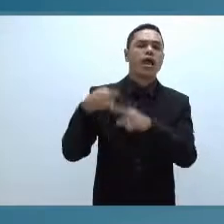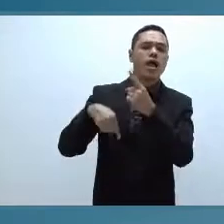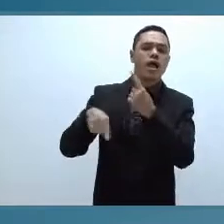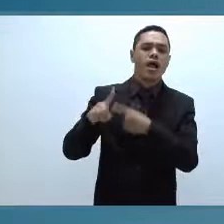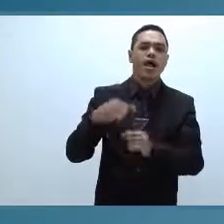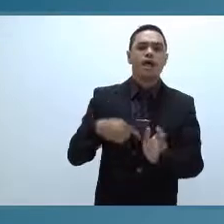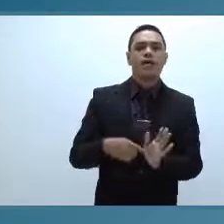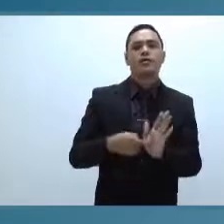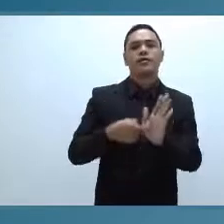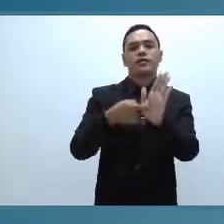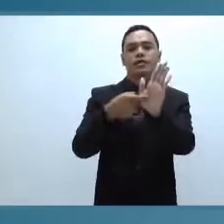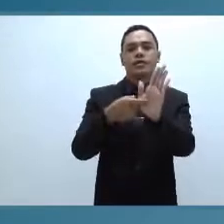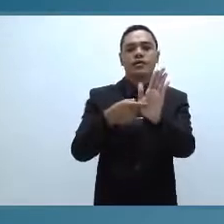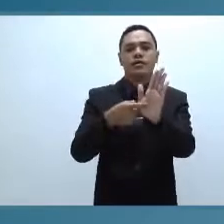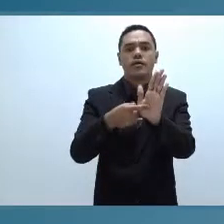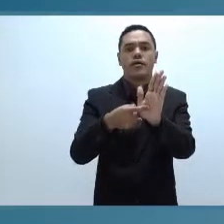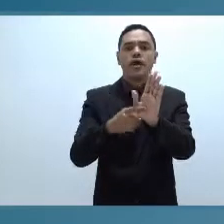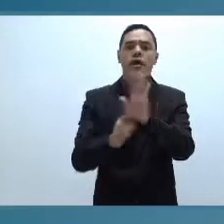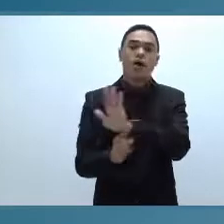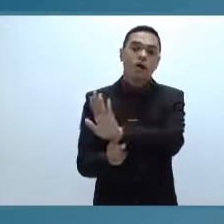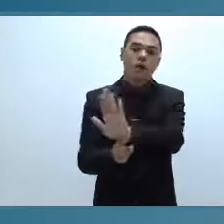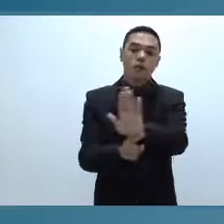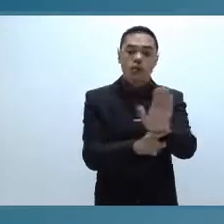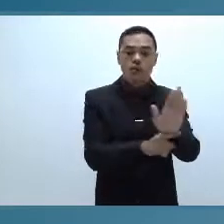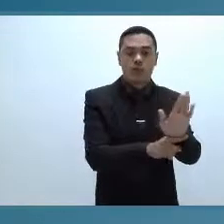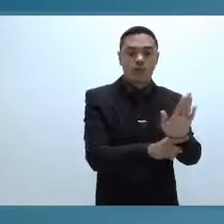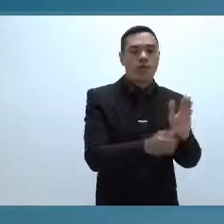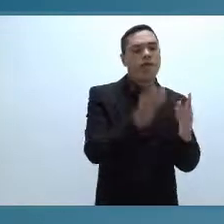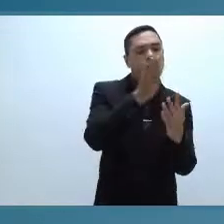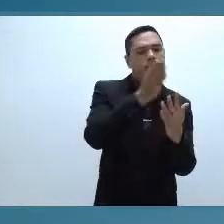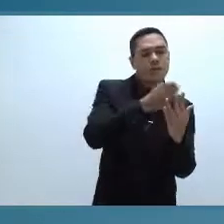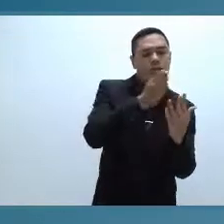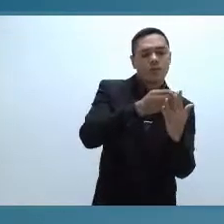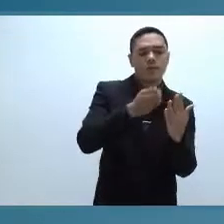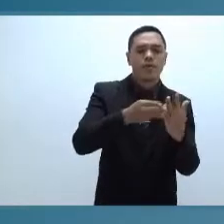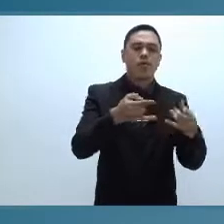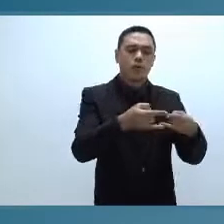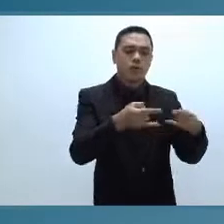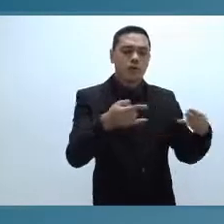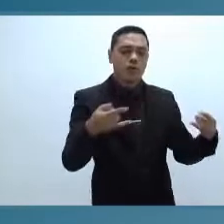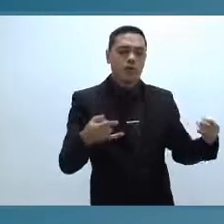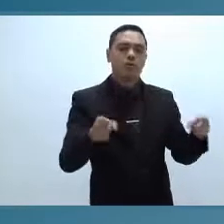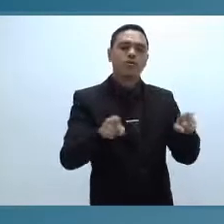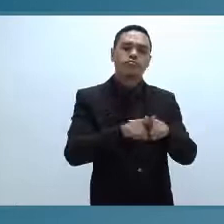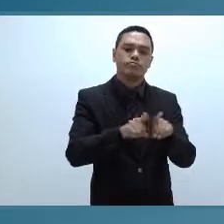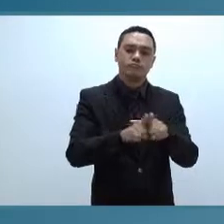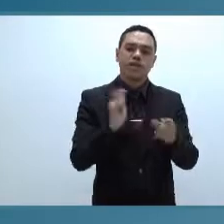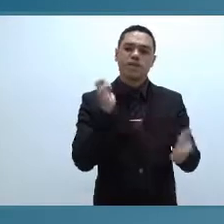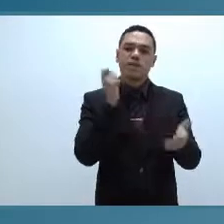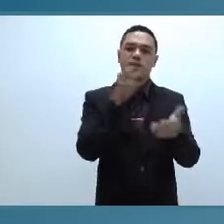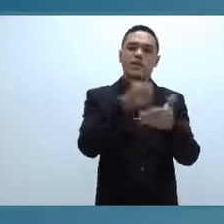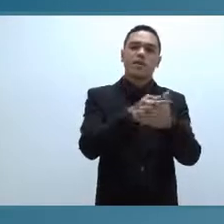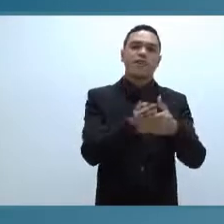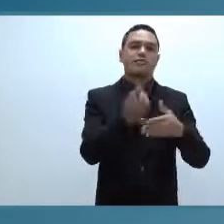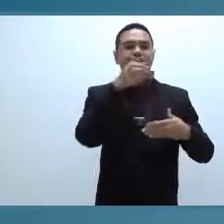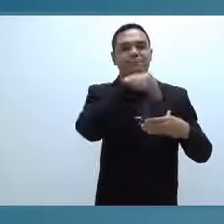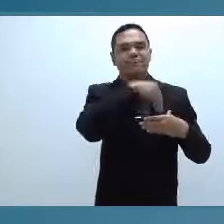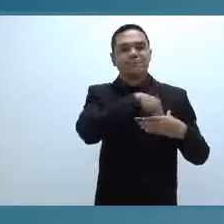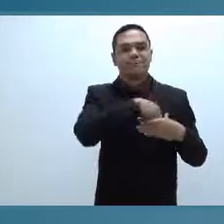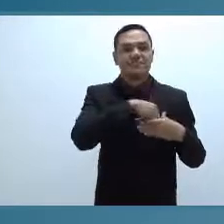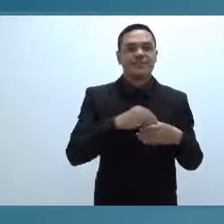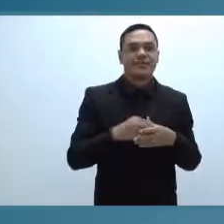o acompanhamento dos pagamentos e parcelamentos em boletos em outras atividades, gerando ganhos